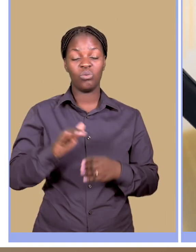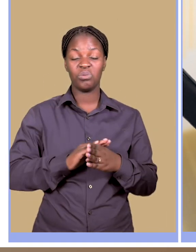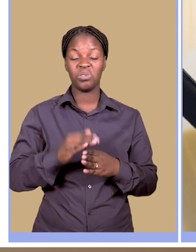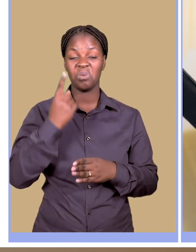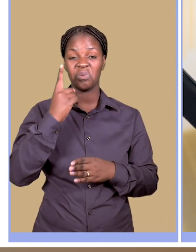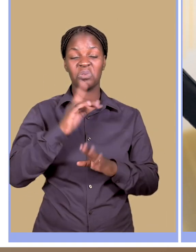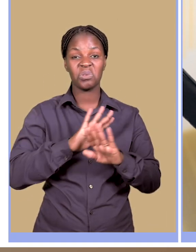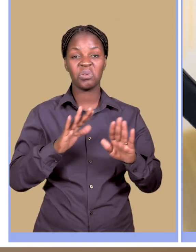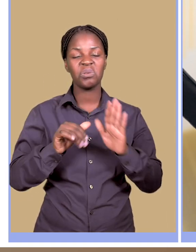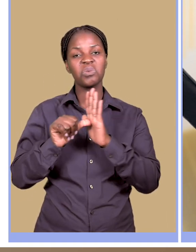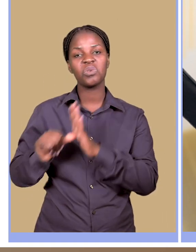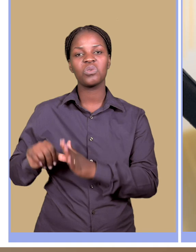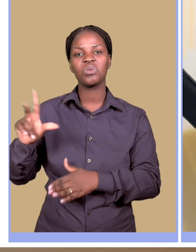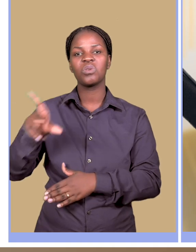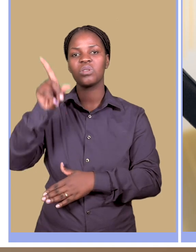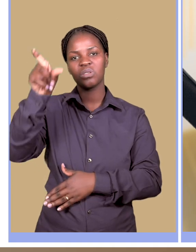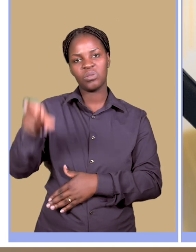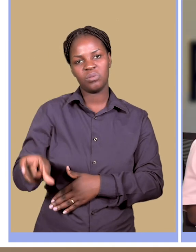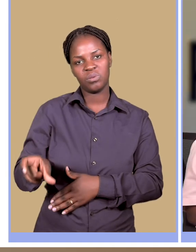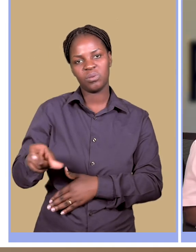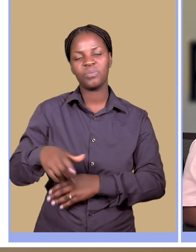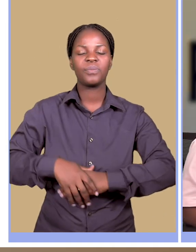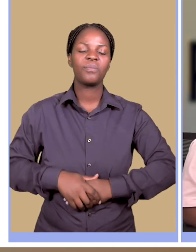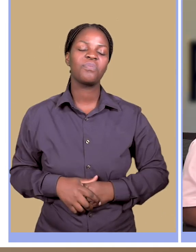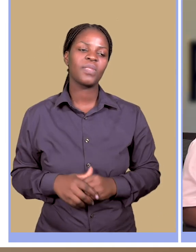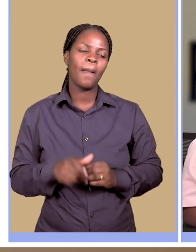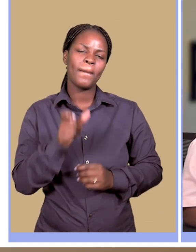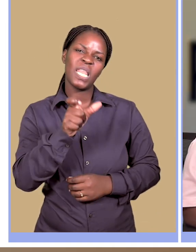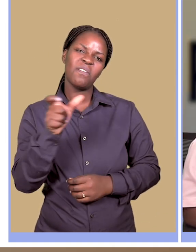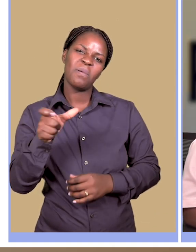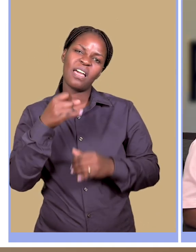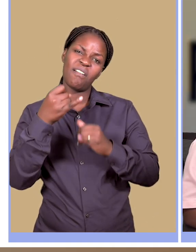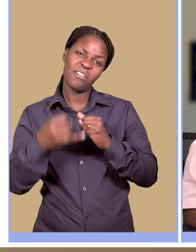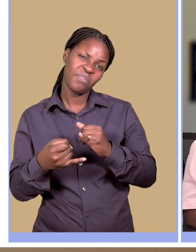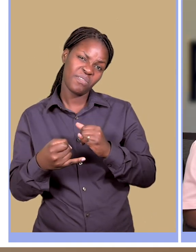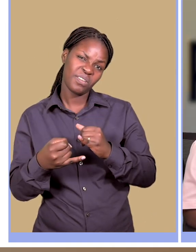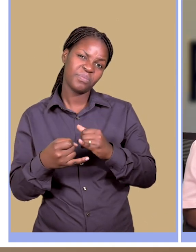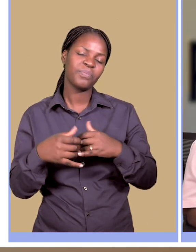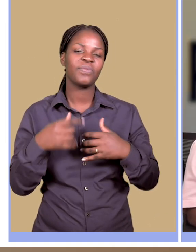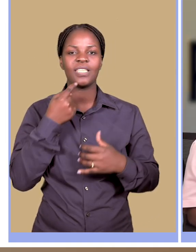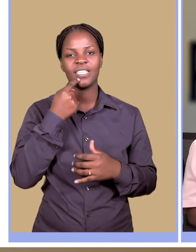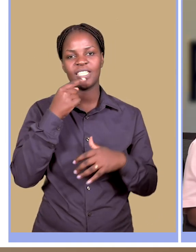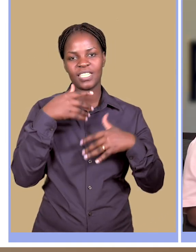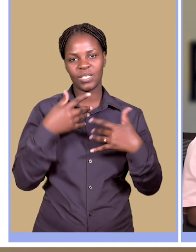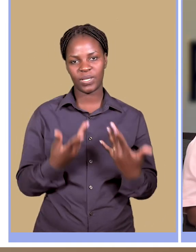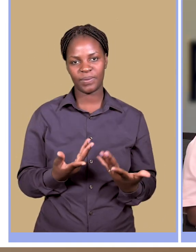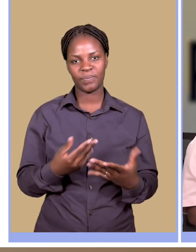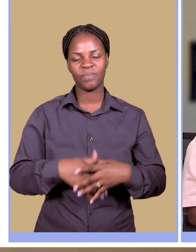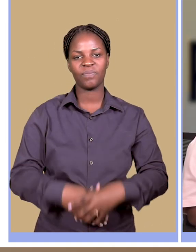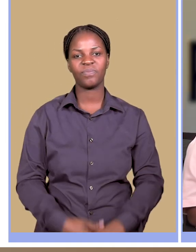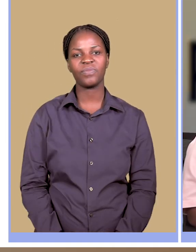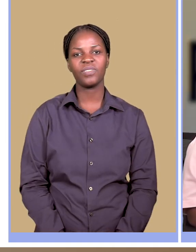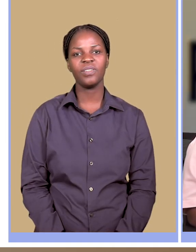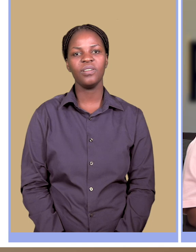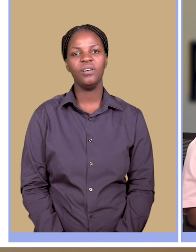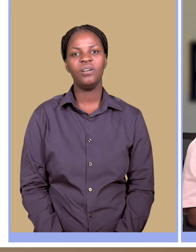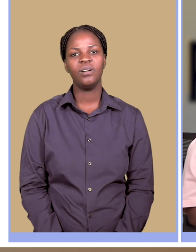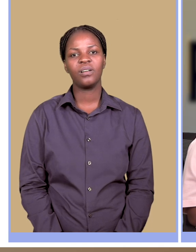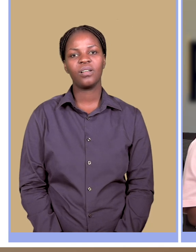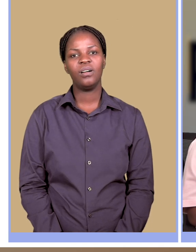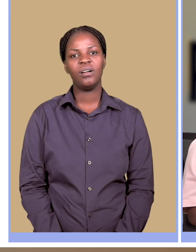muitas pessoas que estão a ficar de fora. E como últimas, portanto, considerações mesmo, era dizer